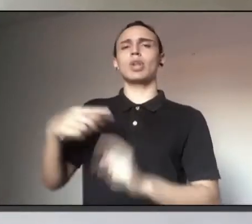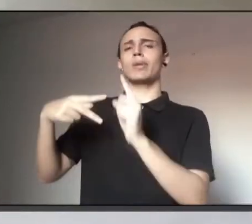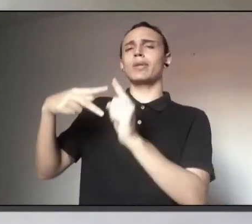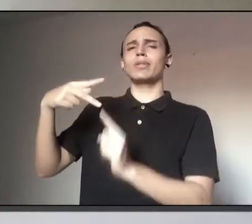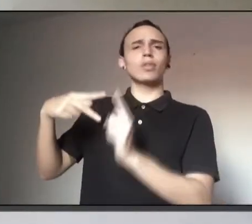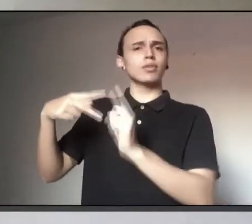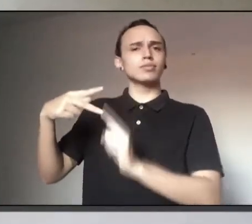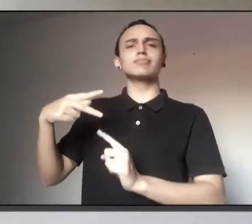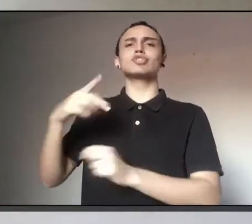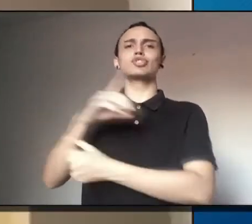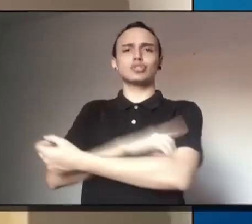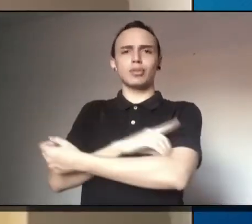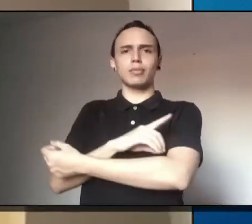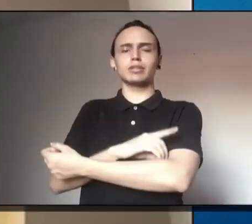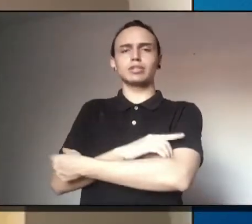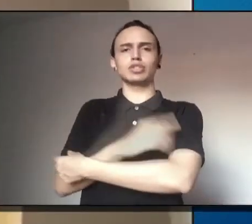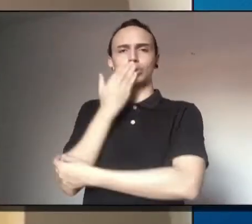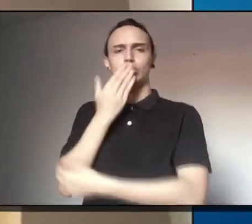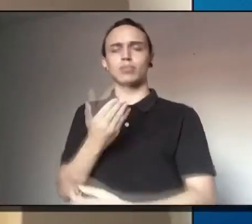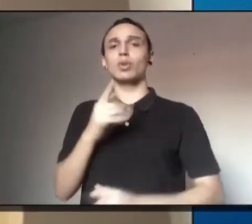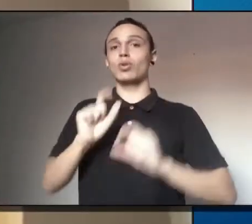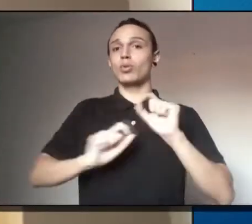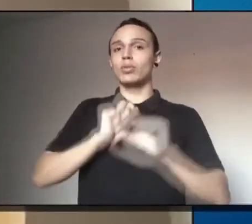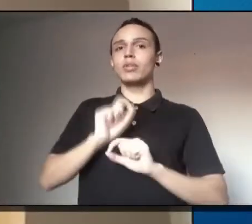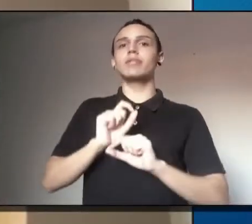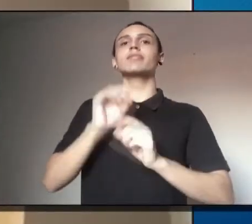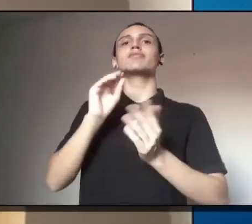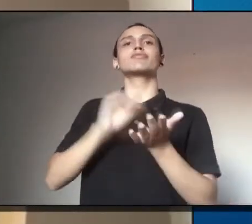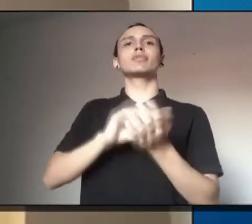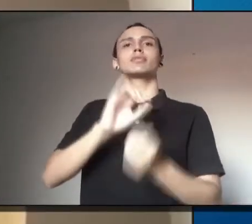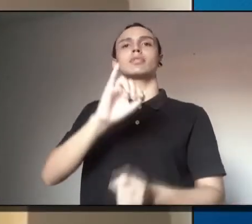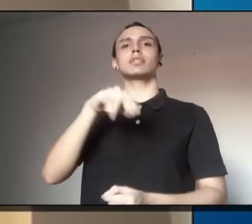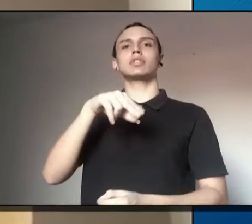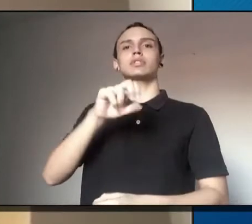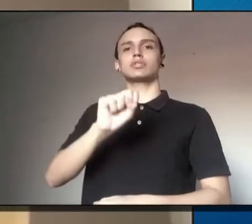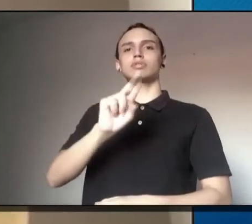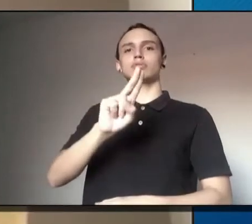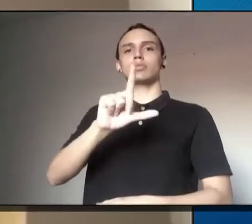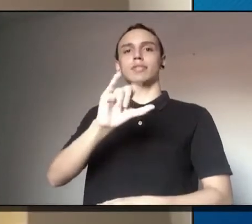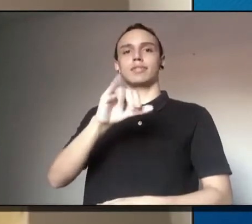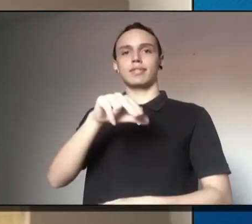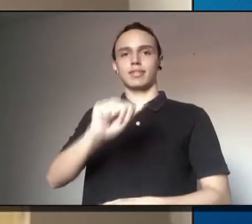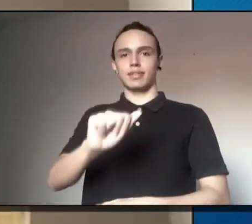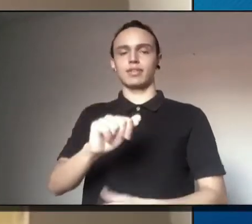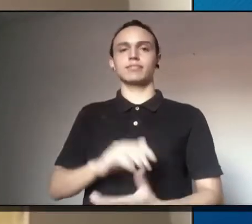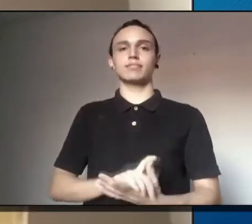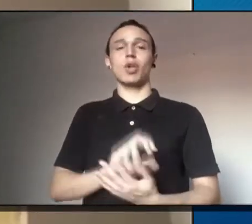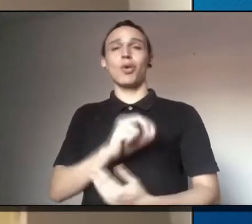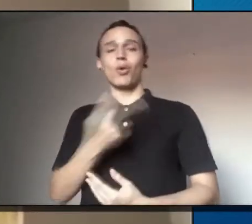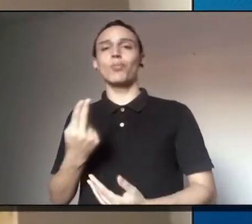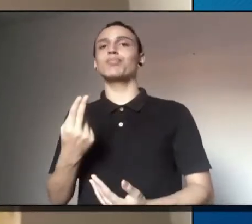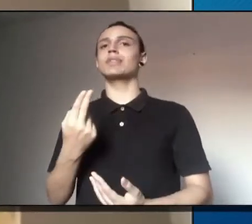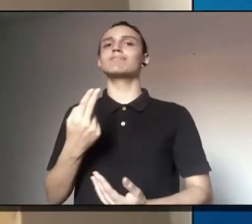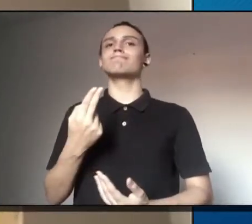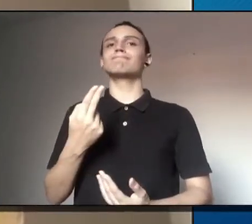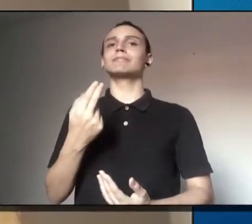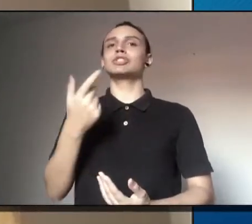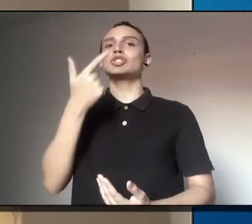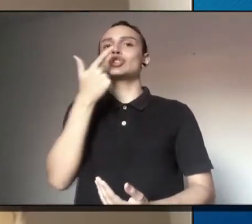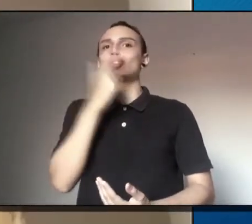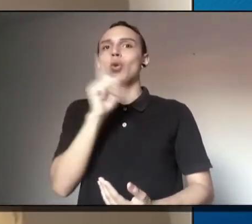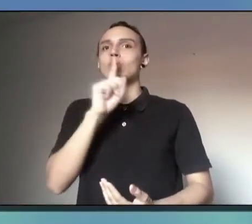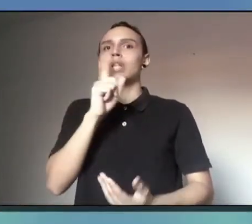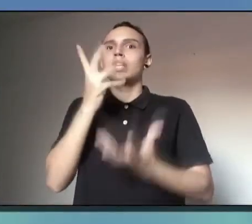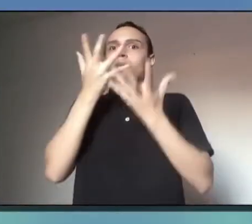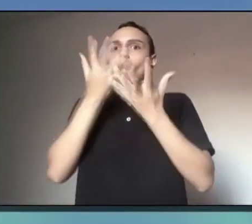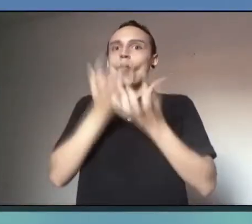de diabetes, o que a gente tem é uma falta da insulina ou a incapacidade dela de transportar